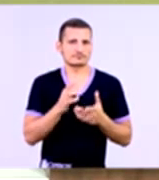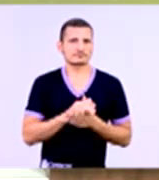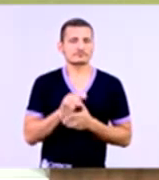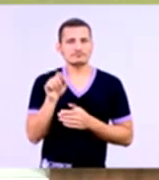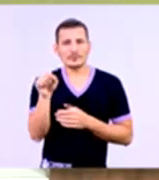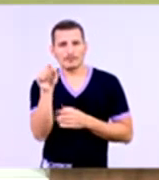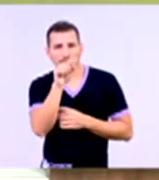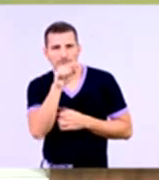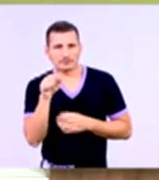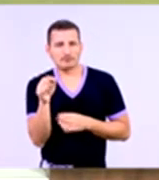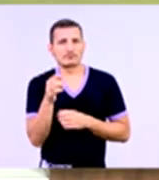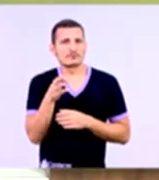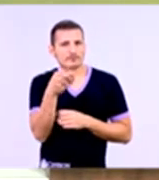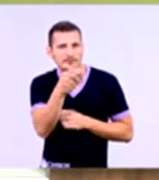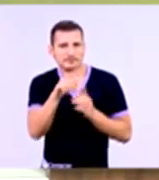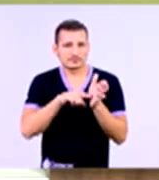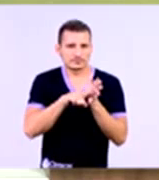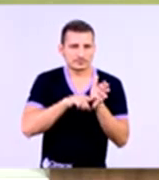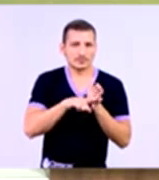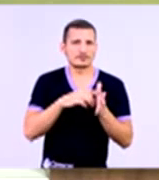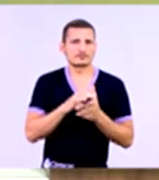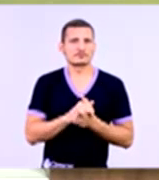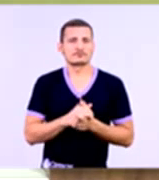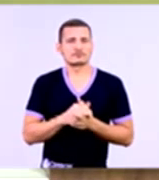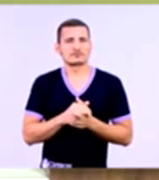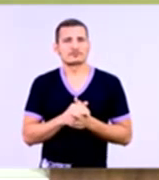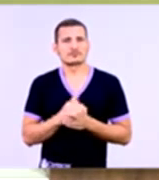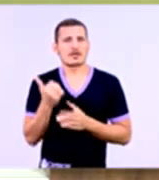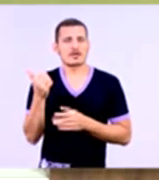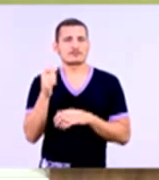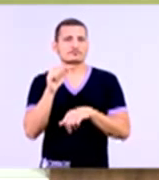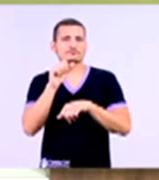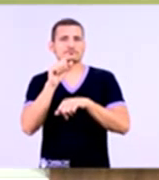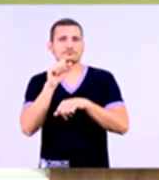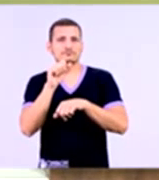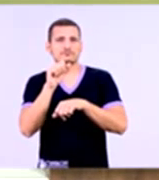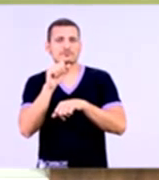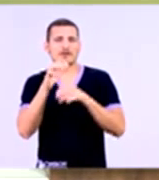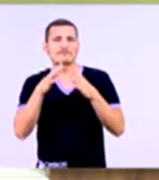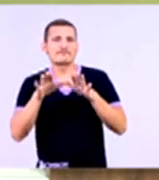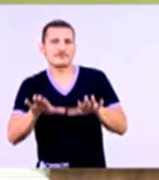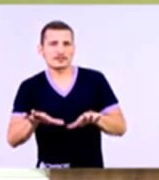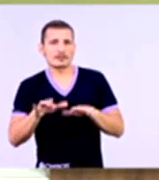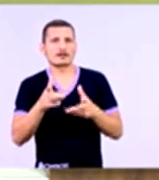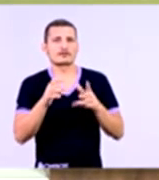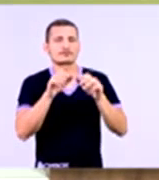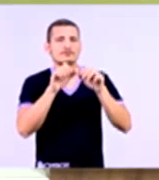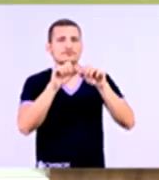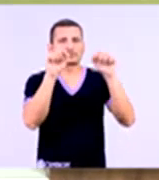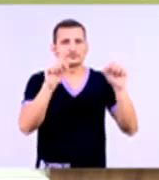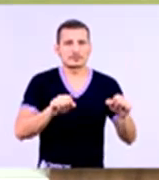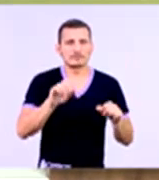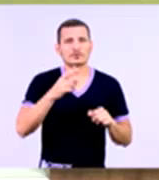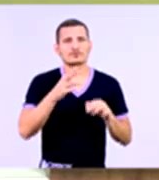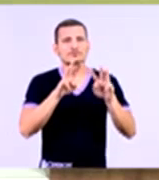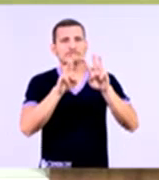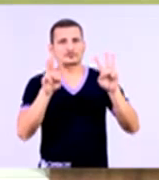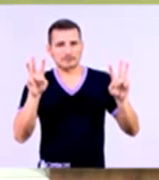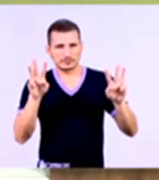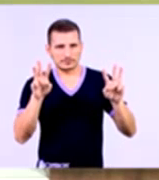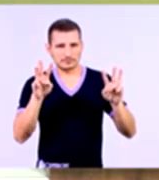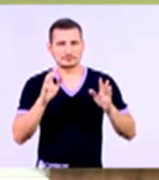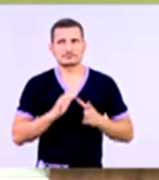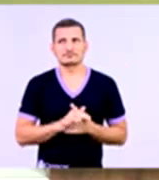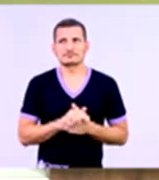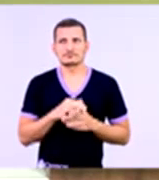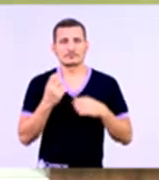botões, dessa navegação do usuário, dessa permanência dele no site, né? No site ou no sistema através da web, né? E